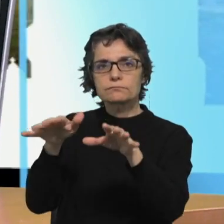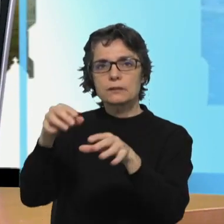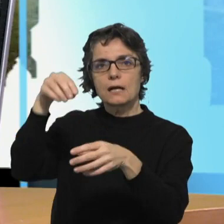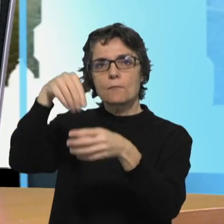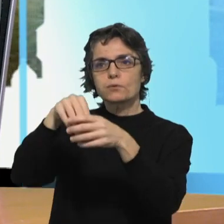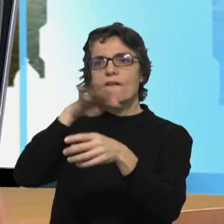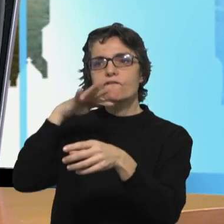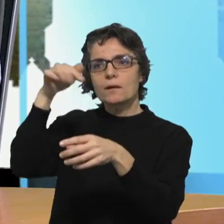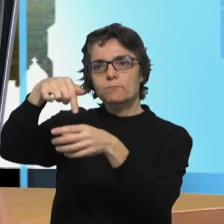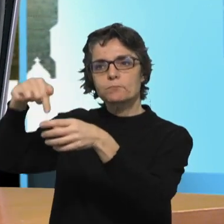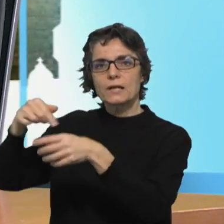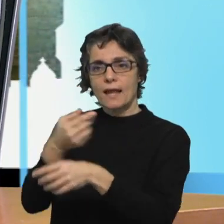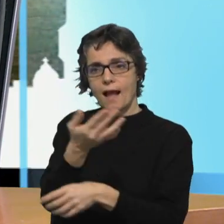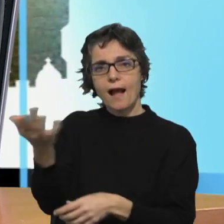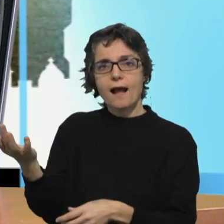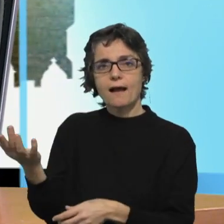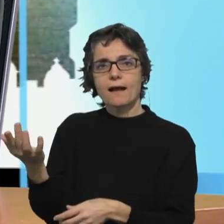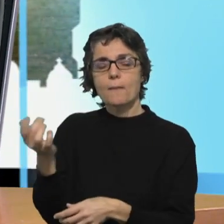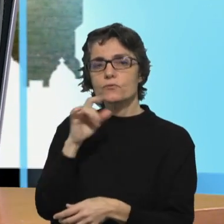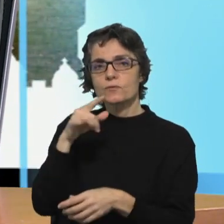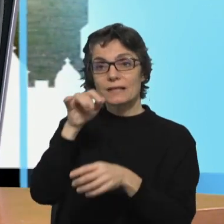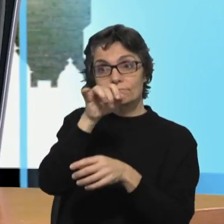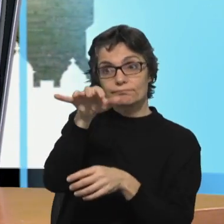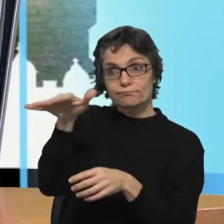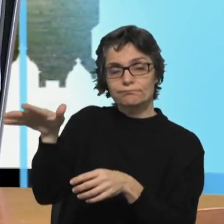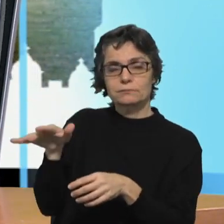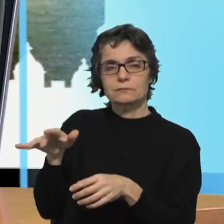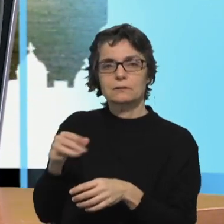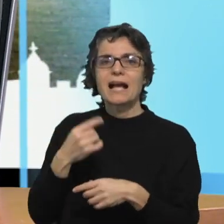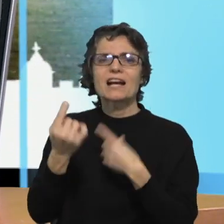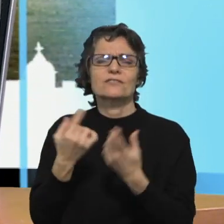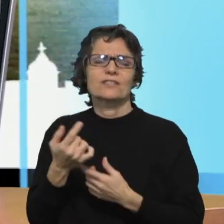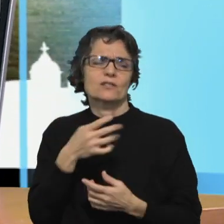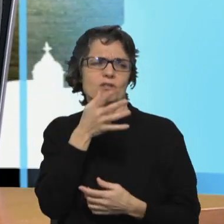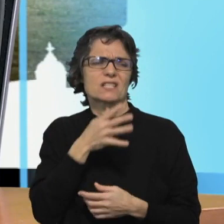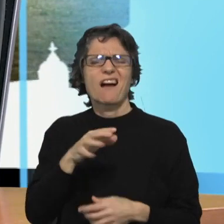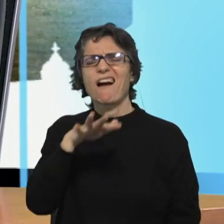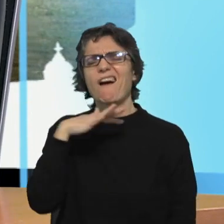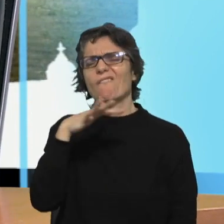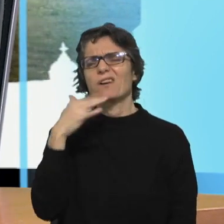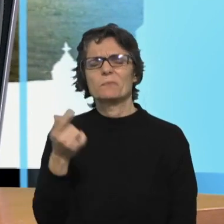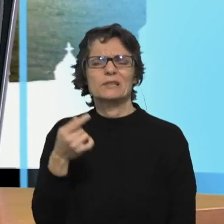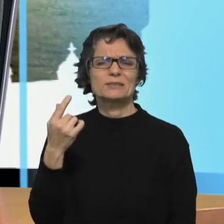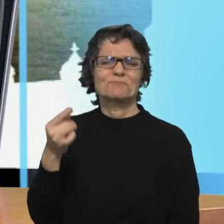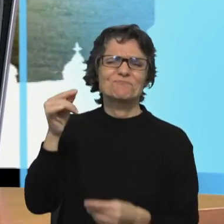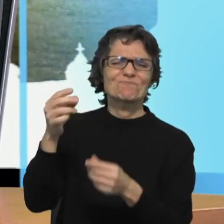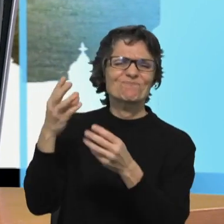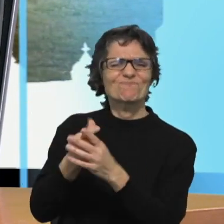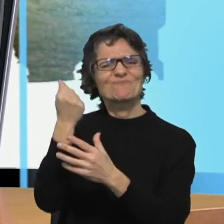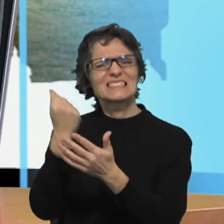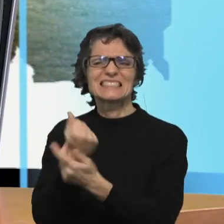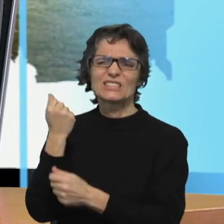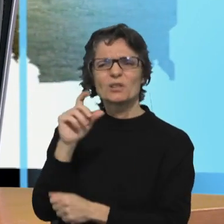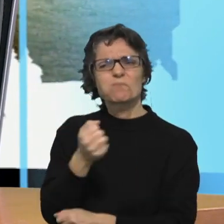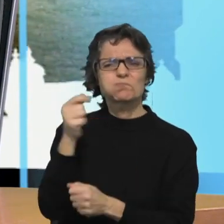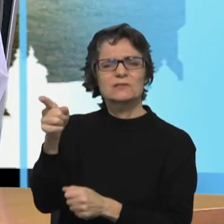terão. E mais do que nos lamentarmos, nós, as famílias não são o que deveriam ser, ou isto ou aquilo, parece que os nossos bispos